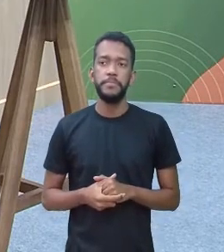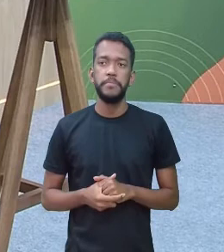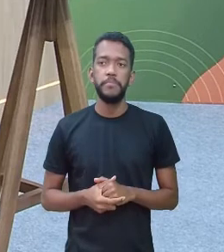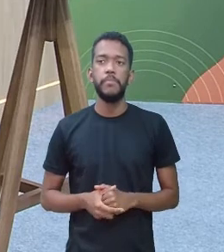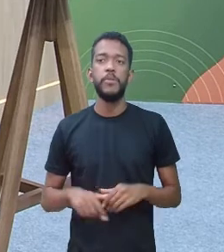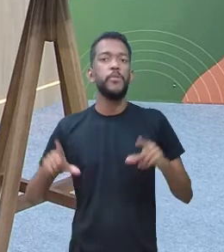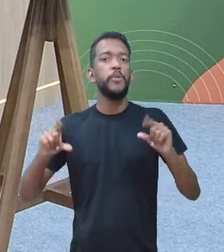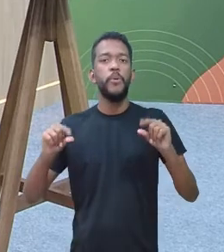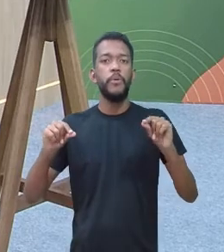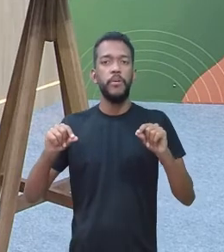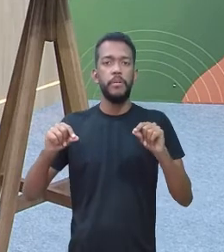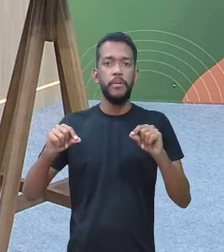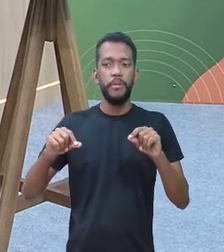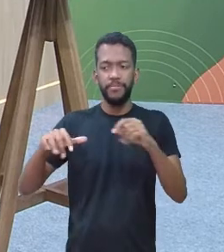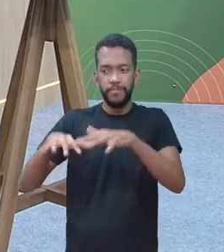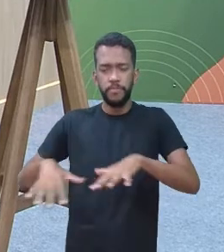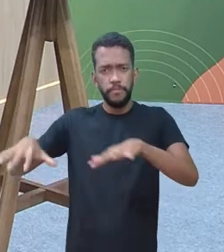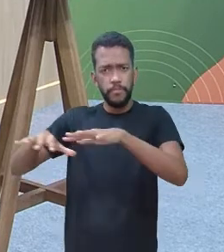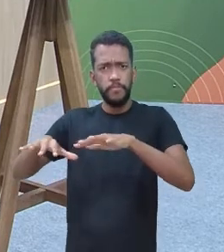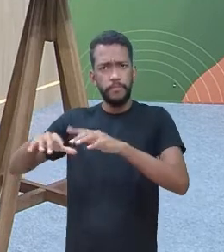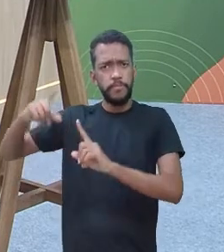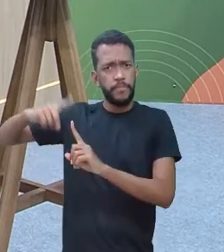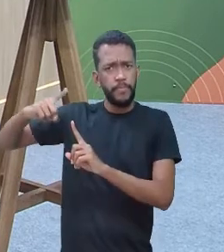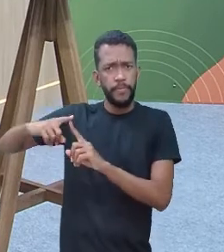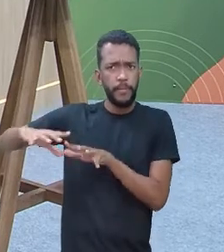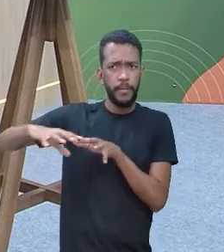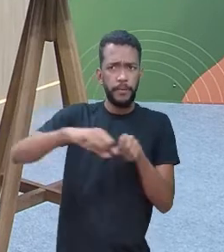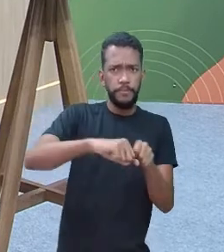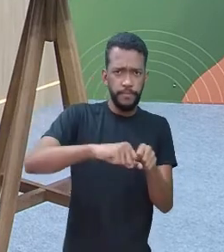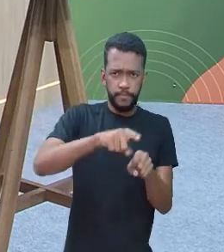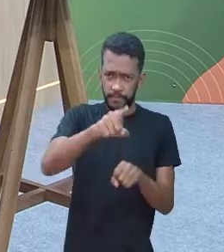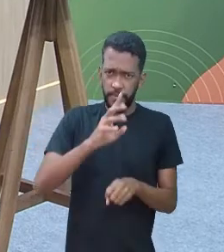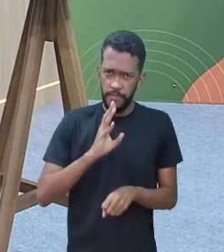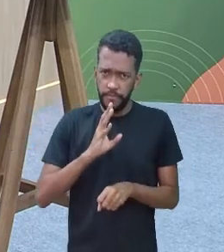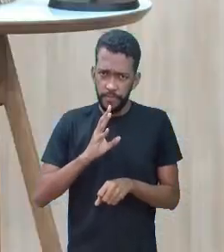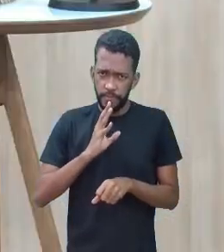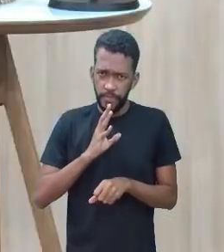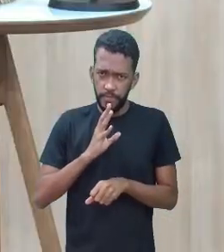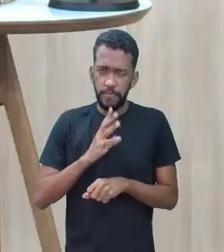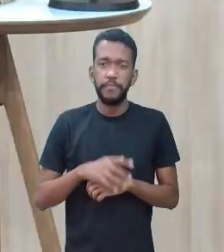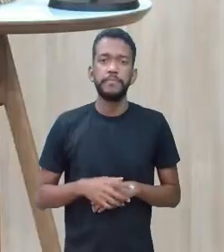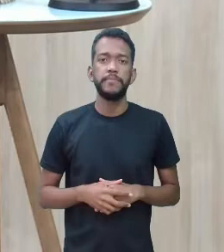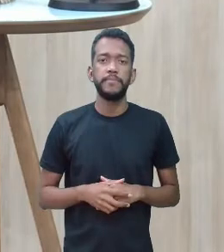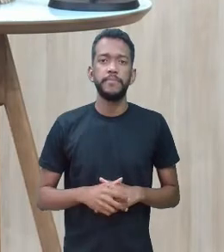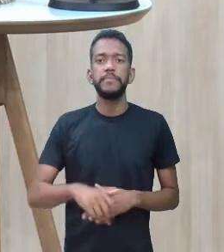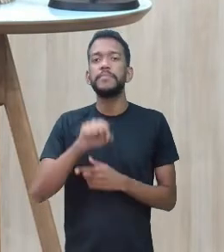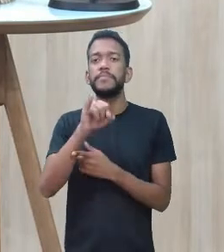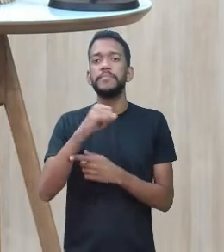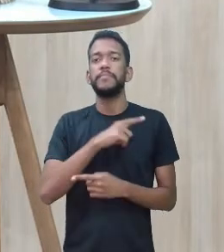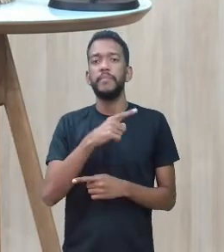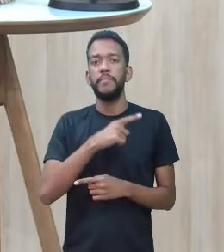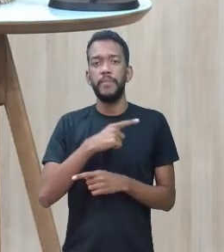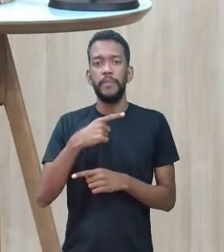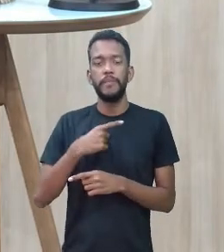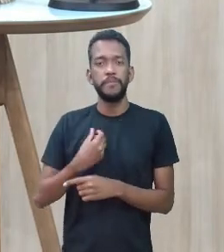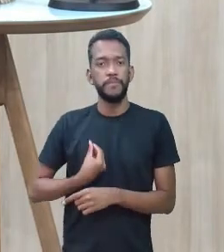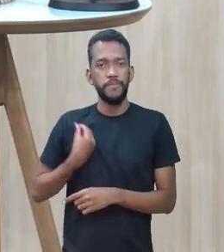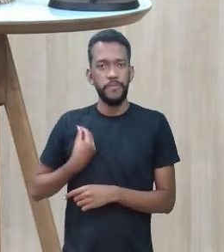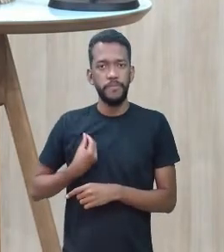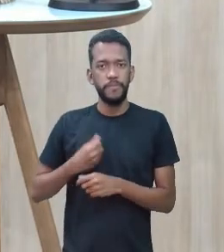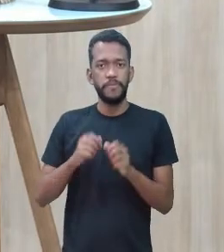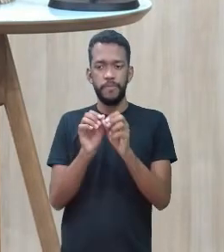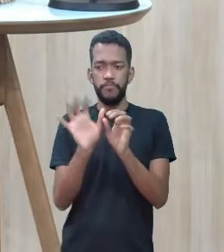que é uma espécie invasora? E você conhece alguma? Você sabe se existe, nenhum